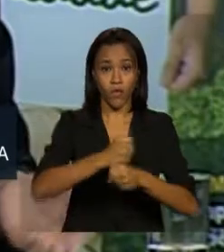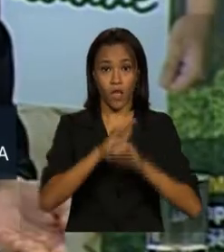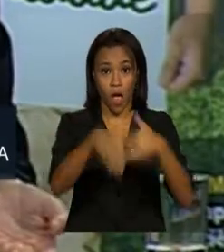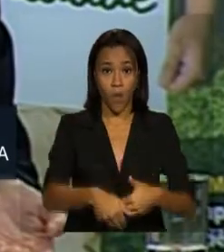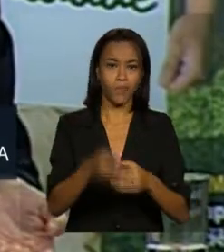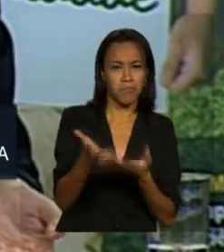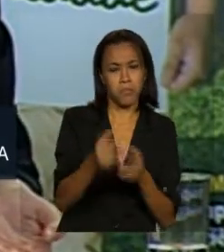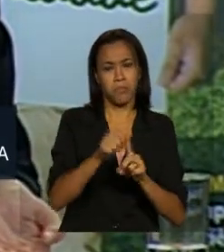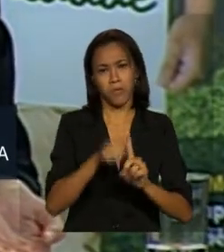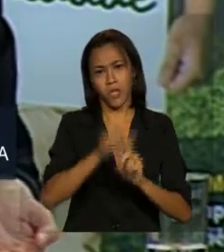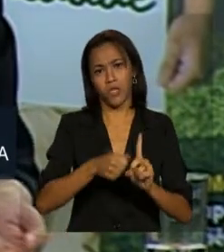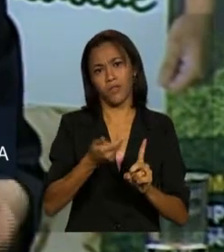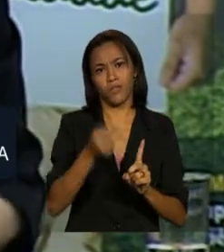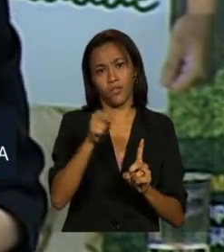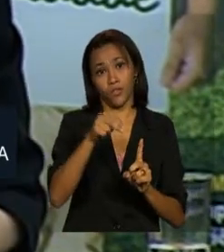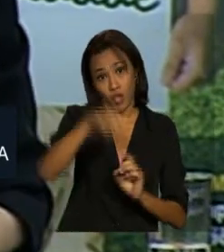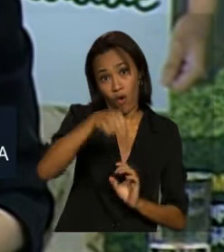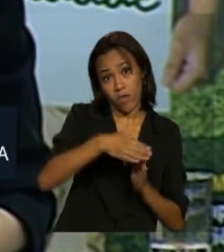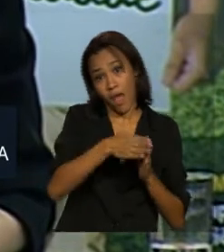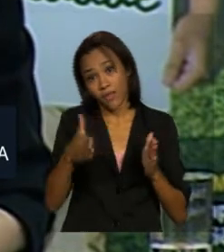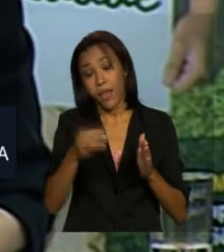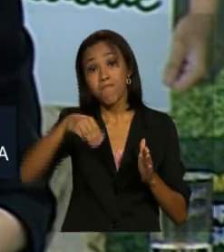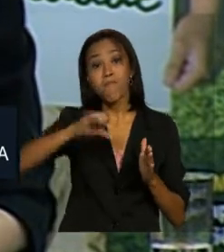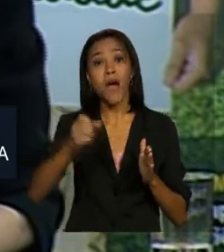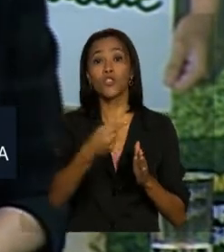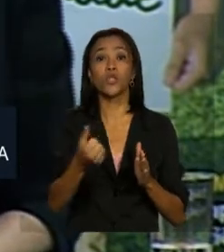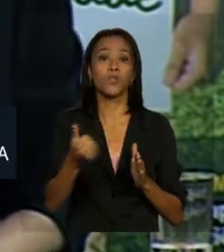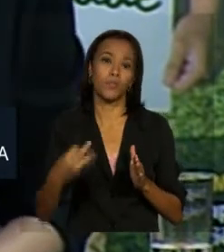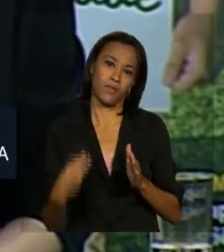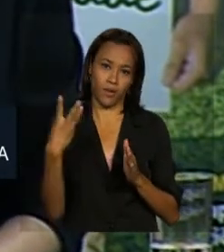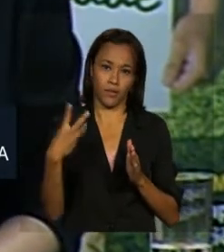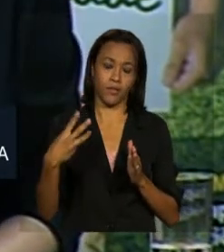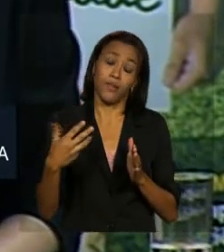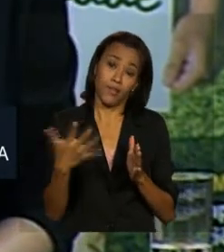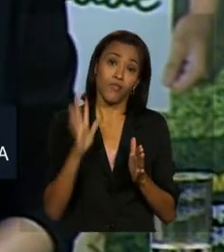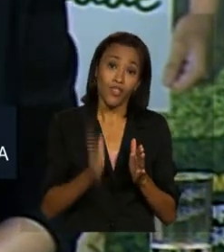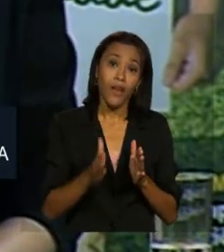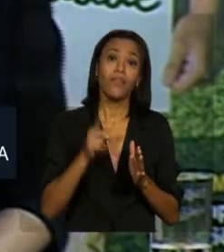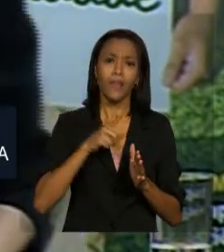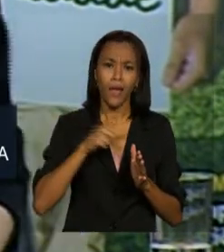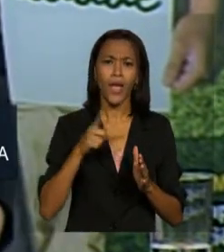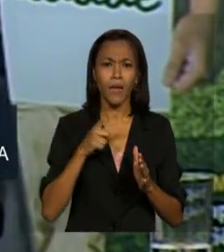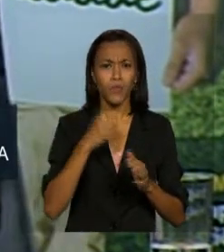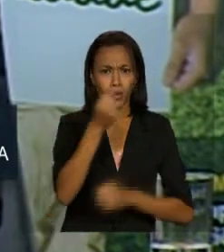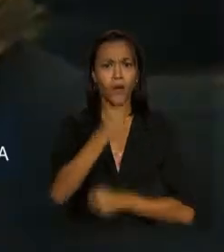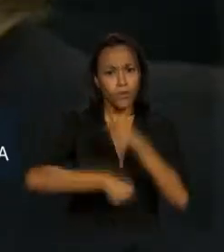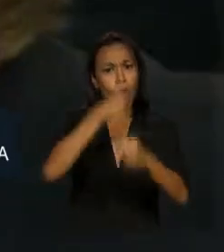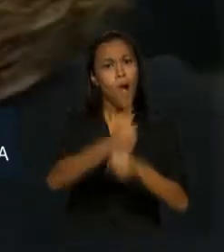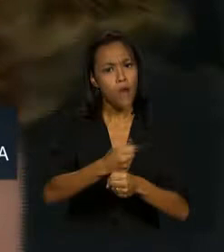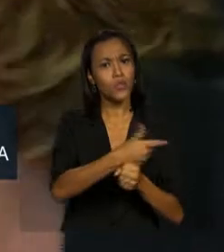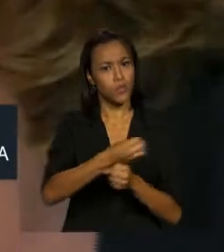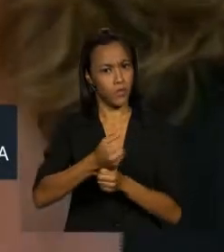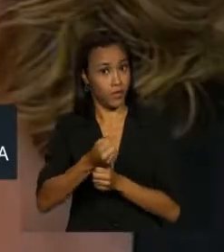entre novembro e março de 2013, mas nós já teremos rodando, no ano que vem,